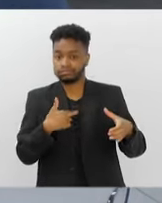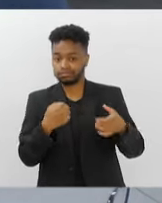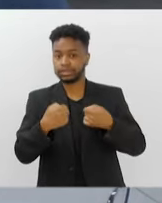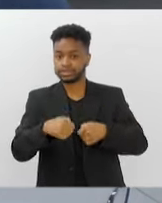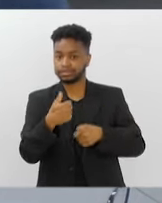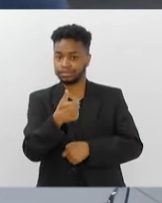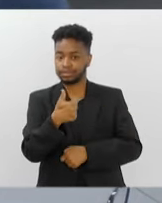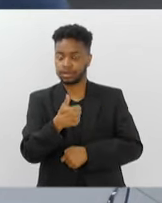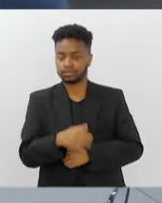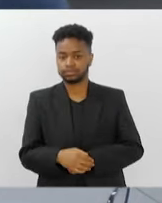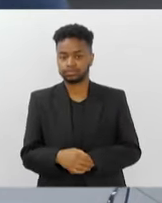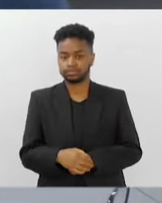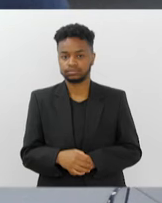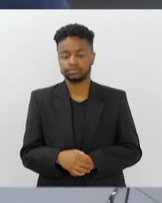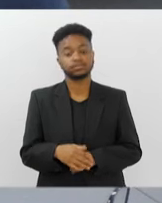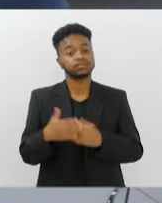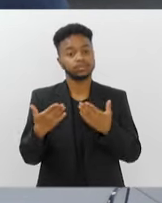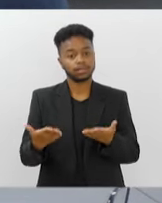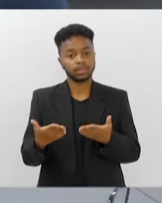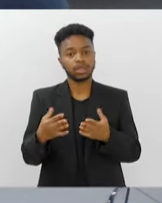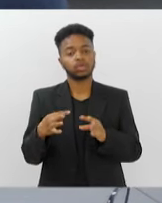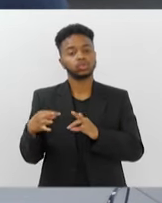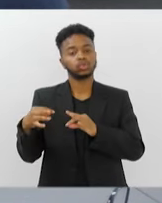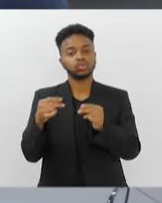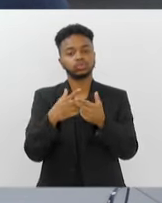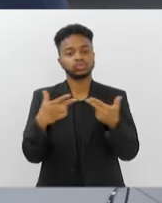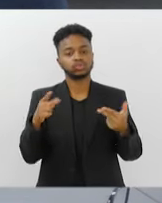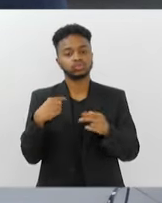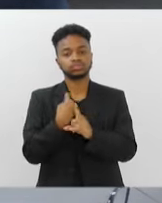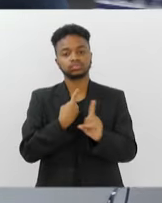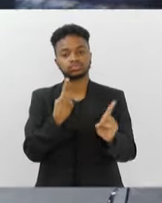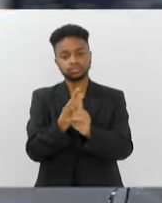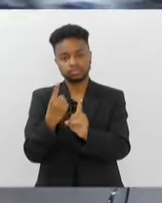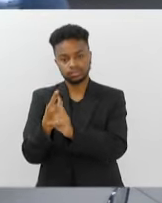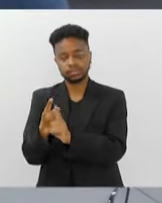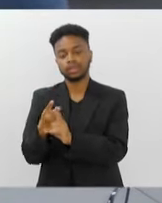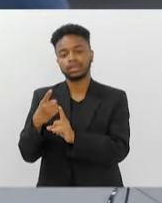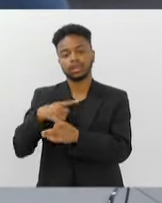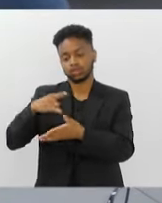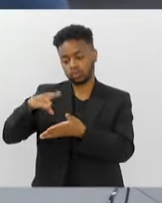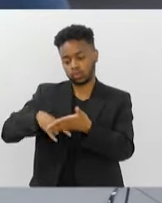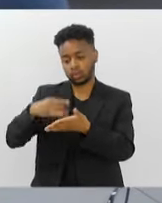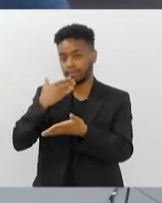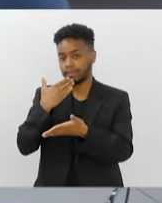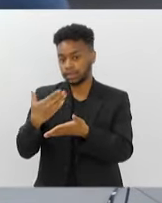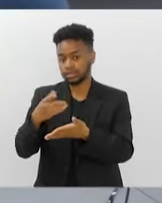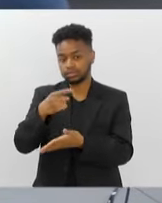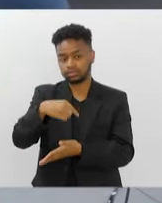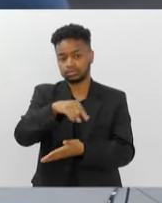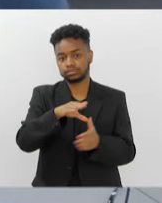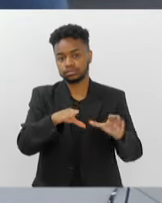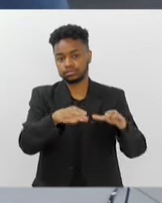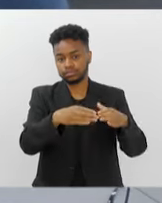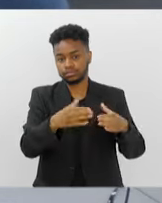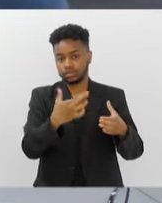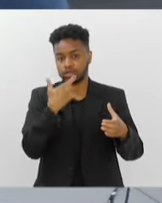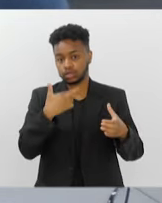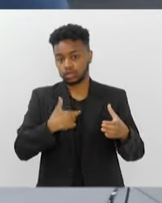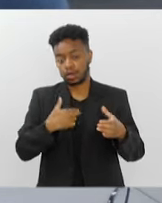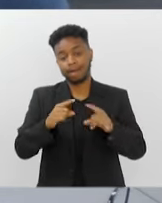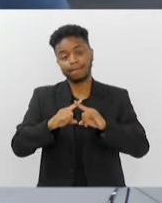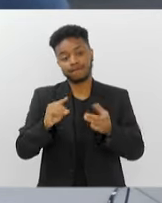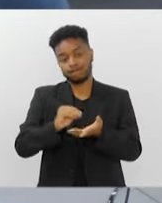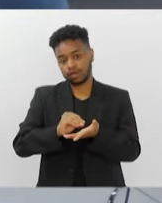primeiro momento tudo aquilo que foi identificado a gente fez um requerimento para que eles respondessem e até hoje Eles